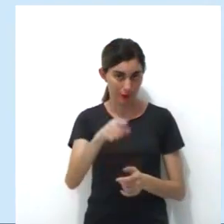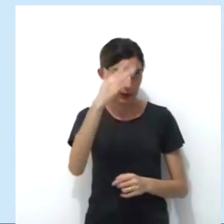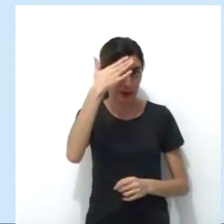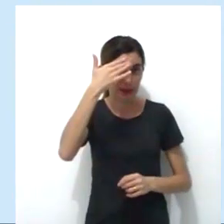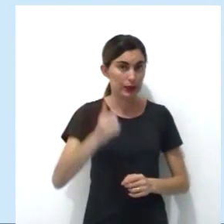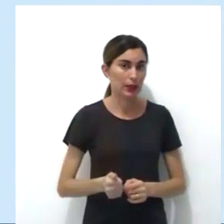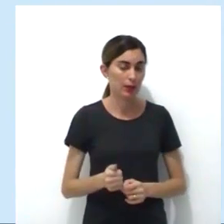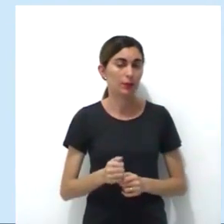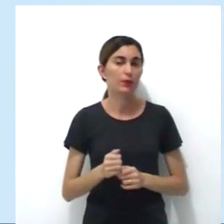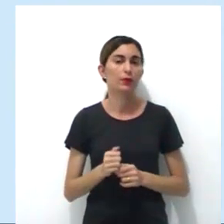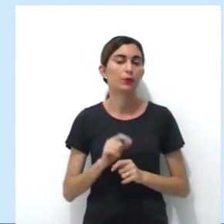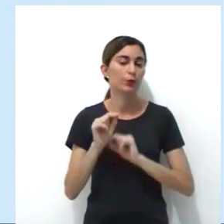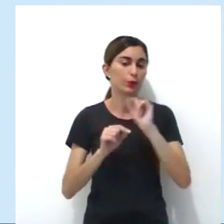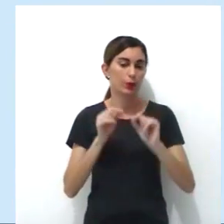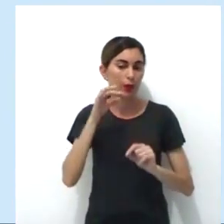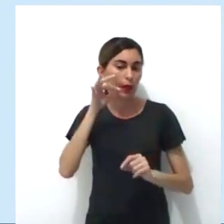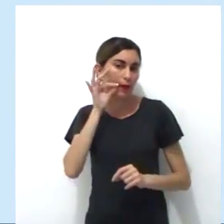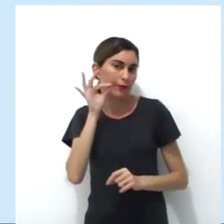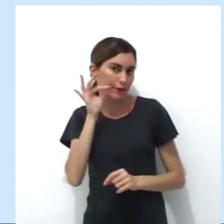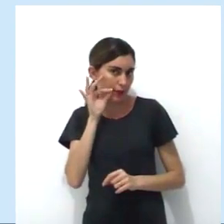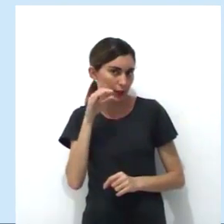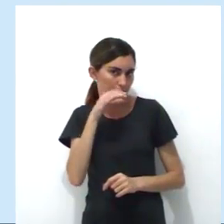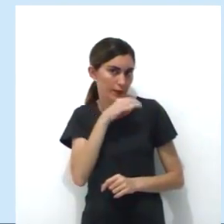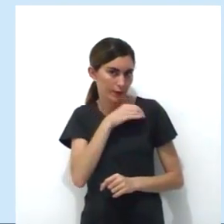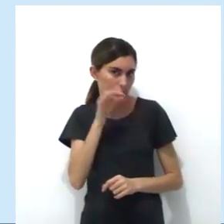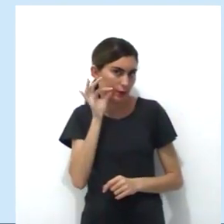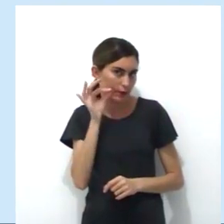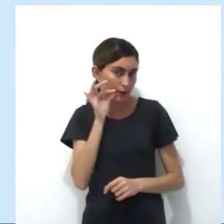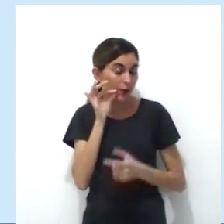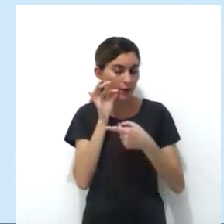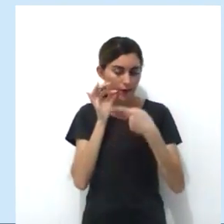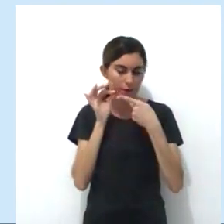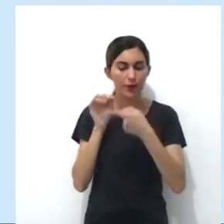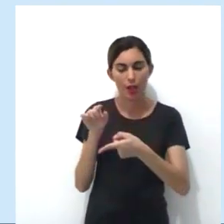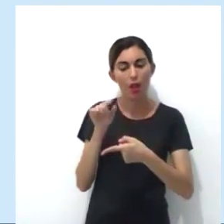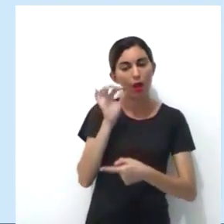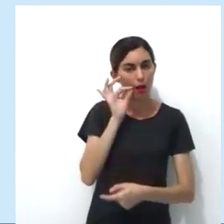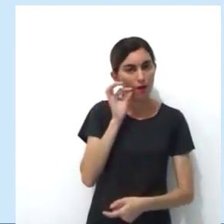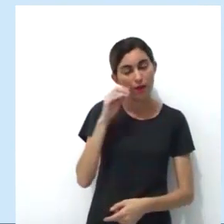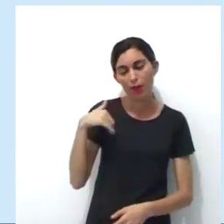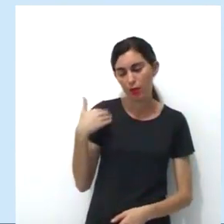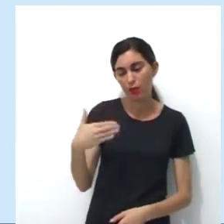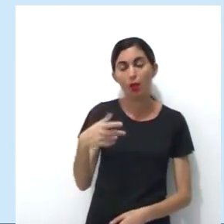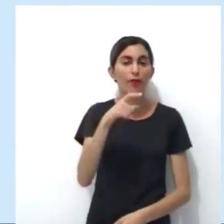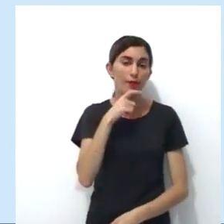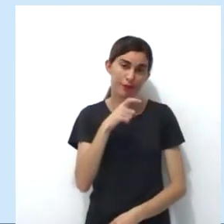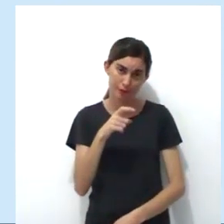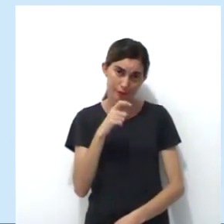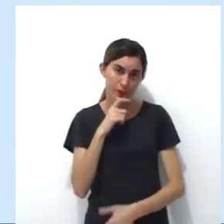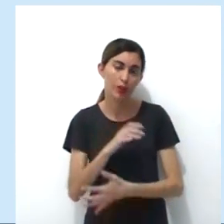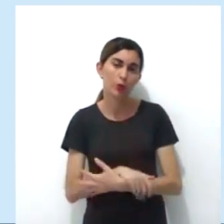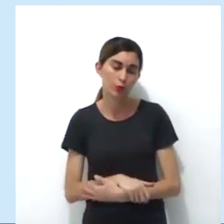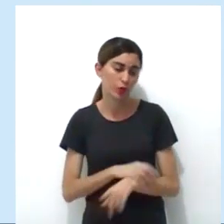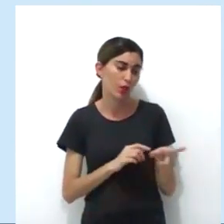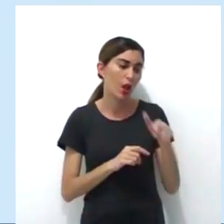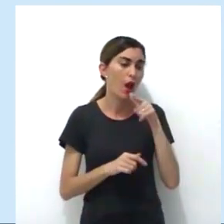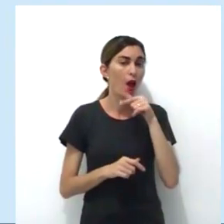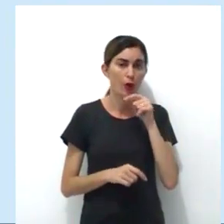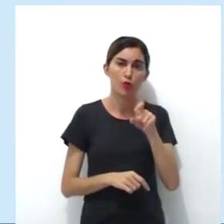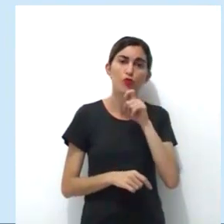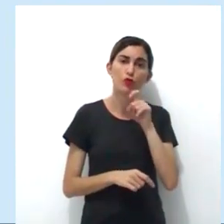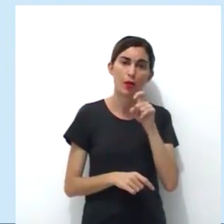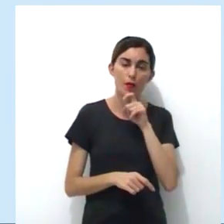imagem aí o café quente e a água gelada. E uma pergunta: em algumas horas,